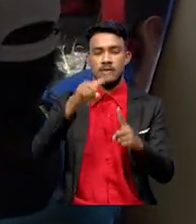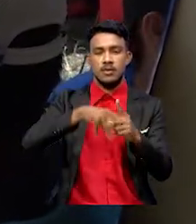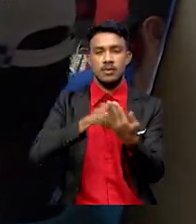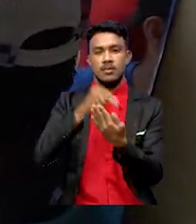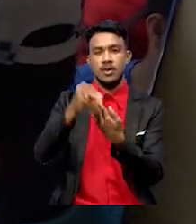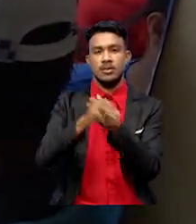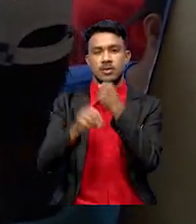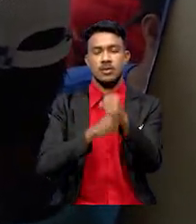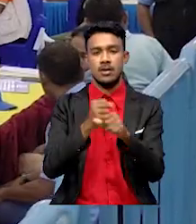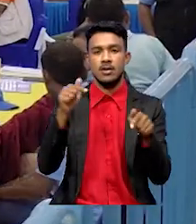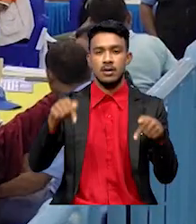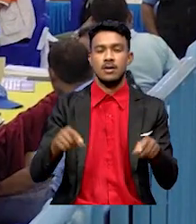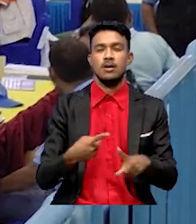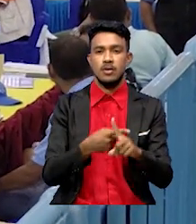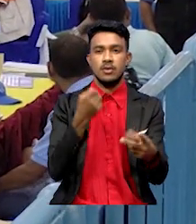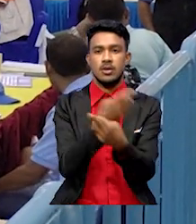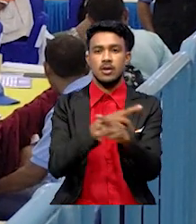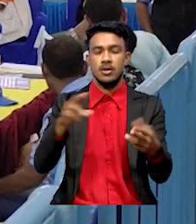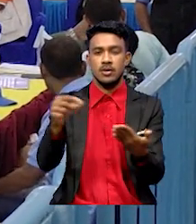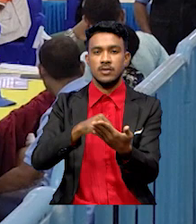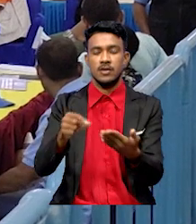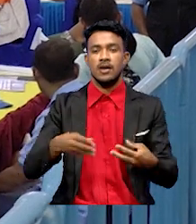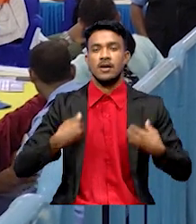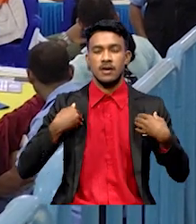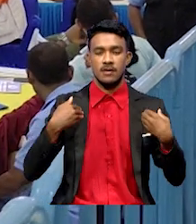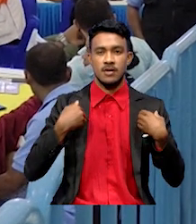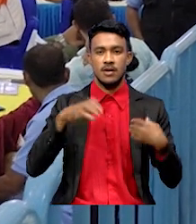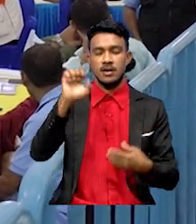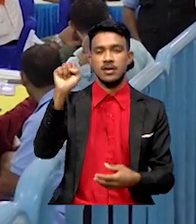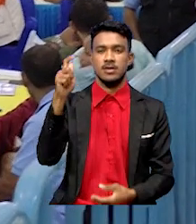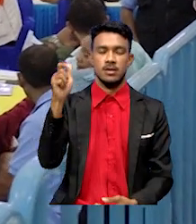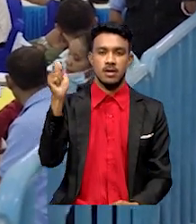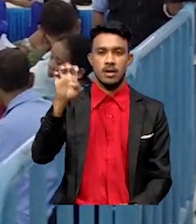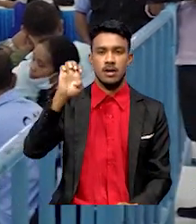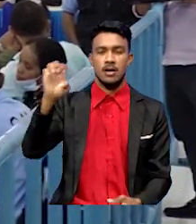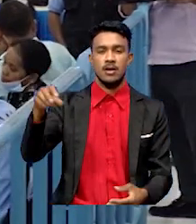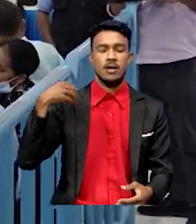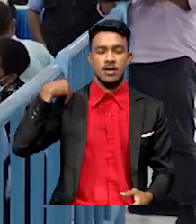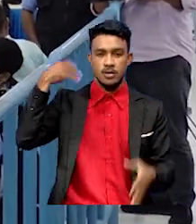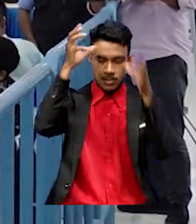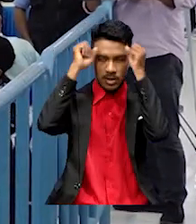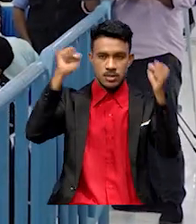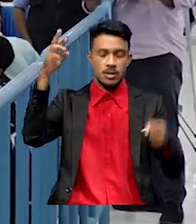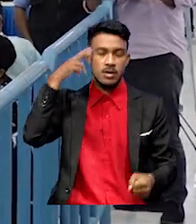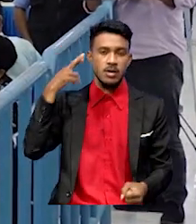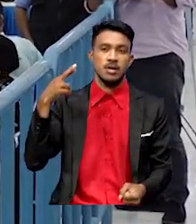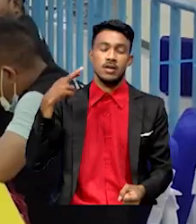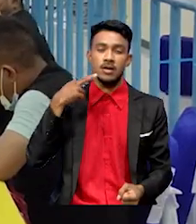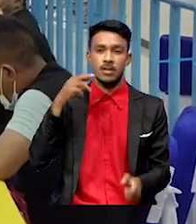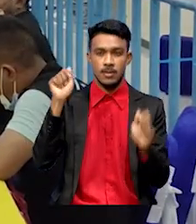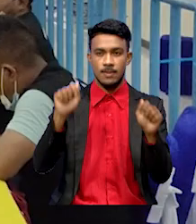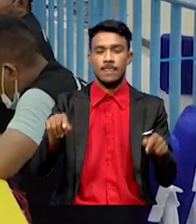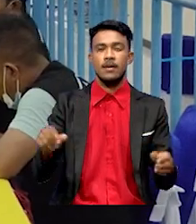ne. Husi resultado contagem nebe fosai husi estai, candidato presidente republika José Manuel Ramos Horta,